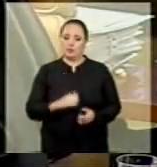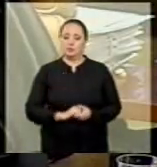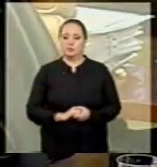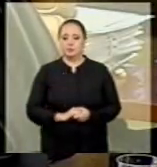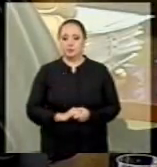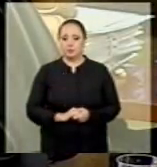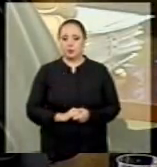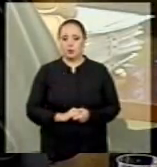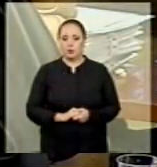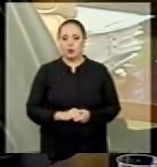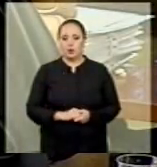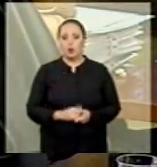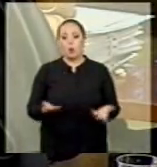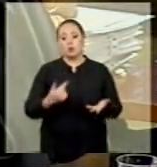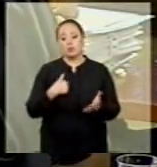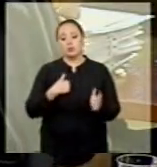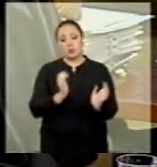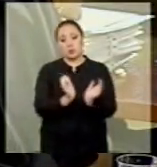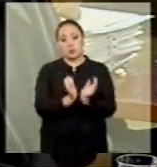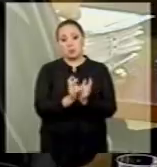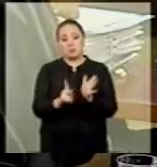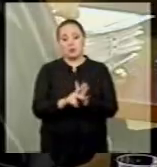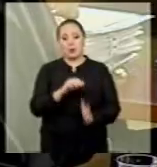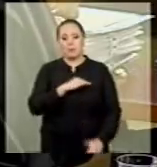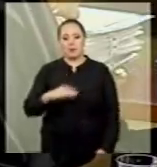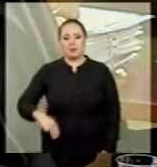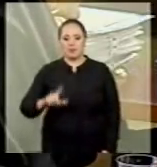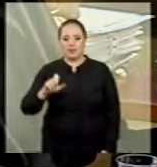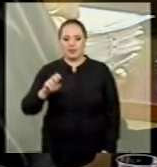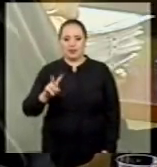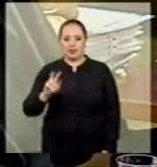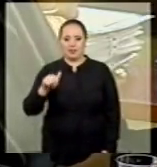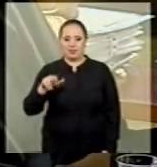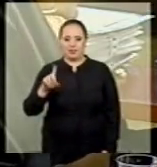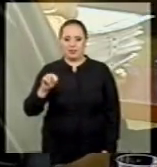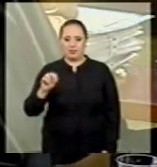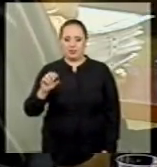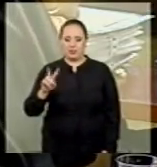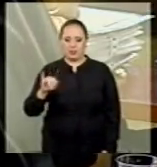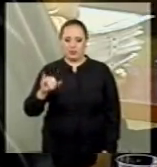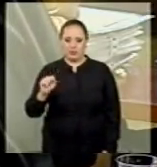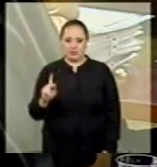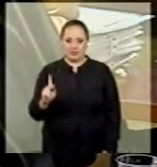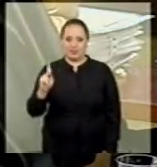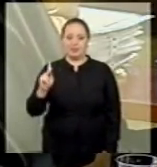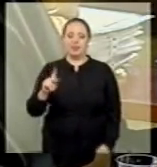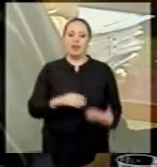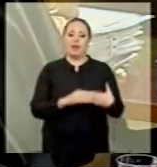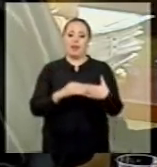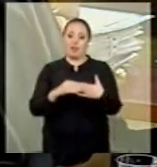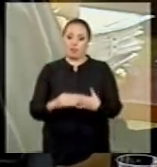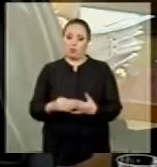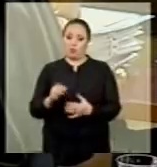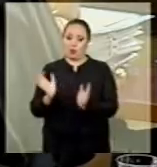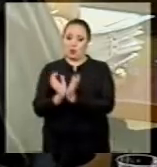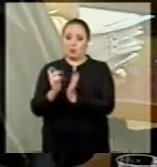Atualmente, eu sou revisor na turma do ministro Lewandowski, porque foi levado à turma o julgamento das causas penais.